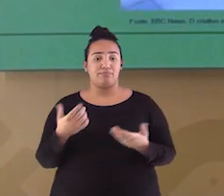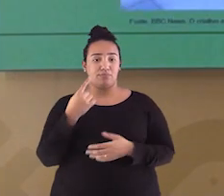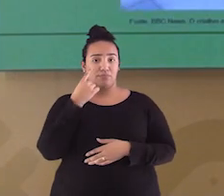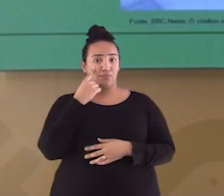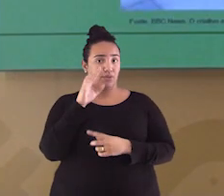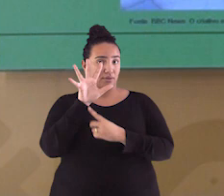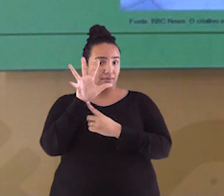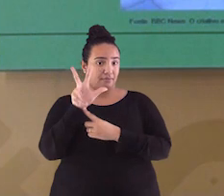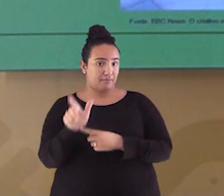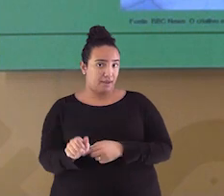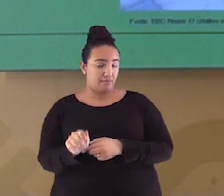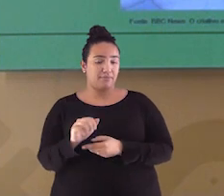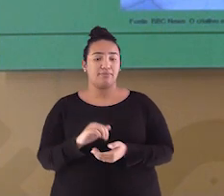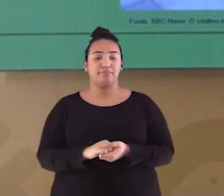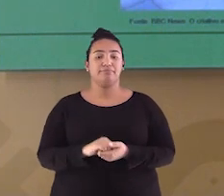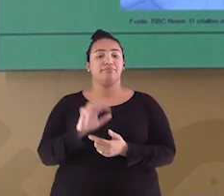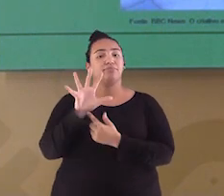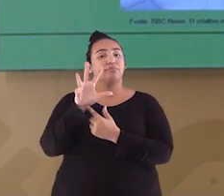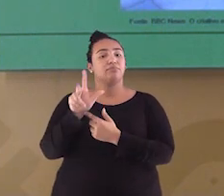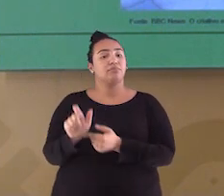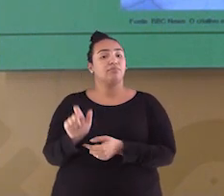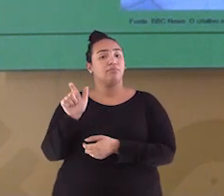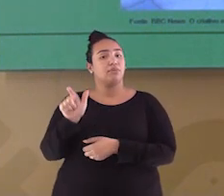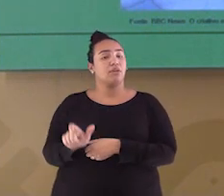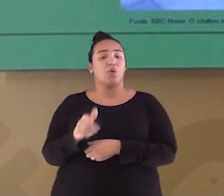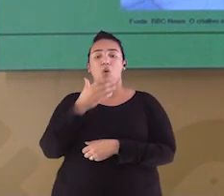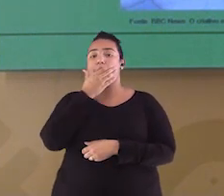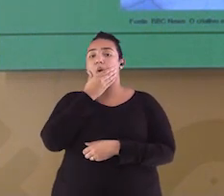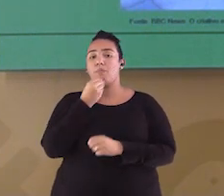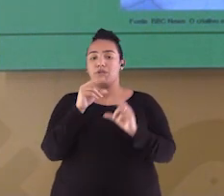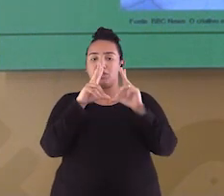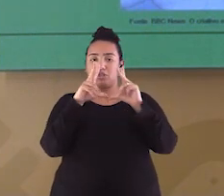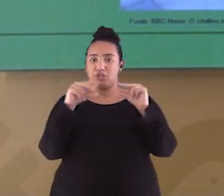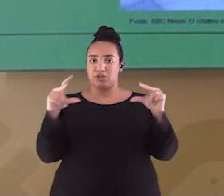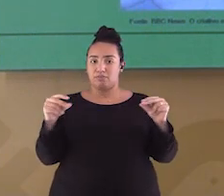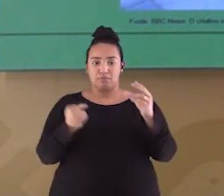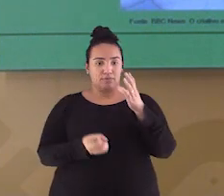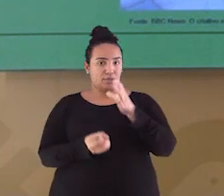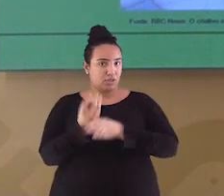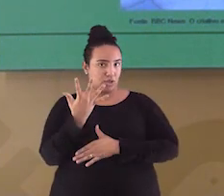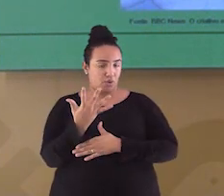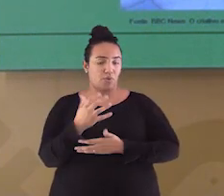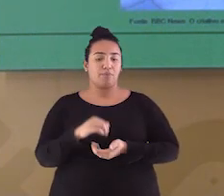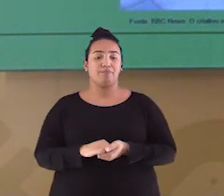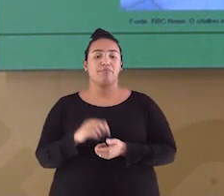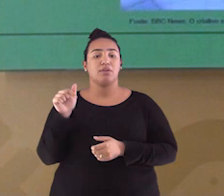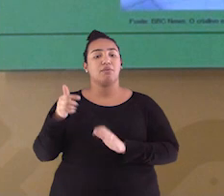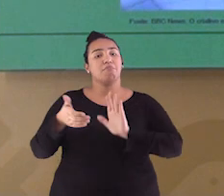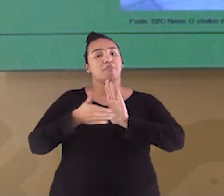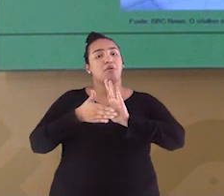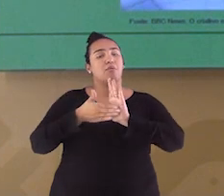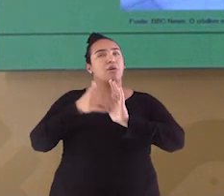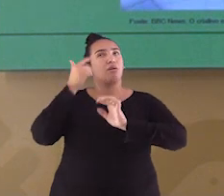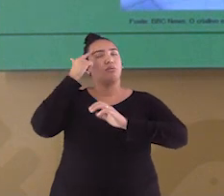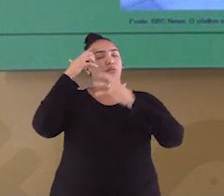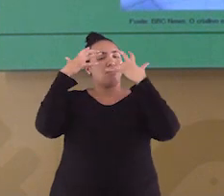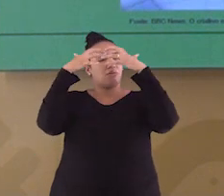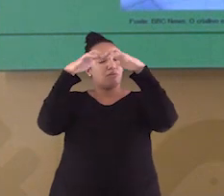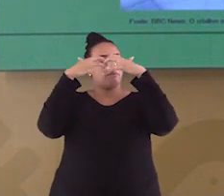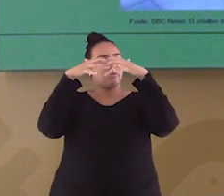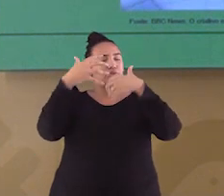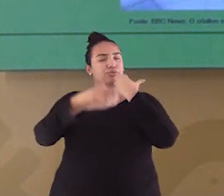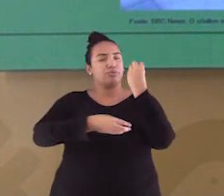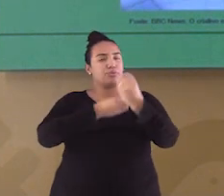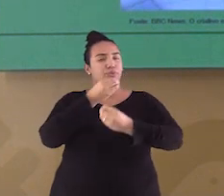mapa. Ele foi criado pelo japonês Hajime Narukawa e propõe refletir sobre a